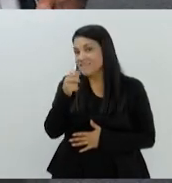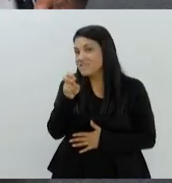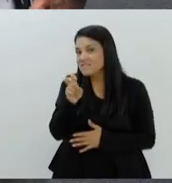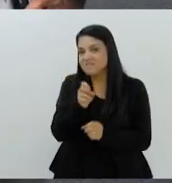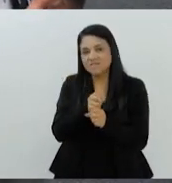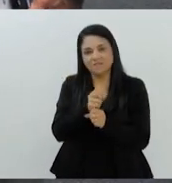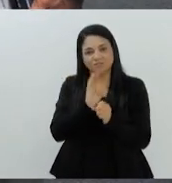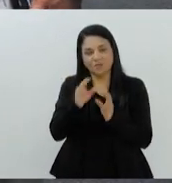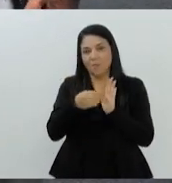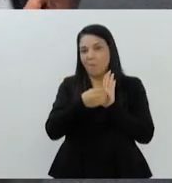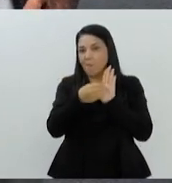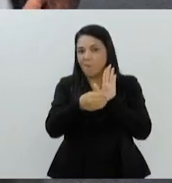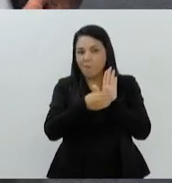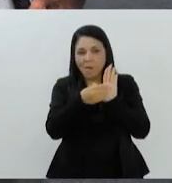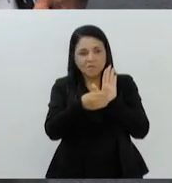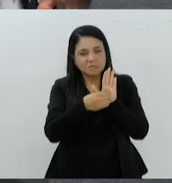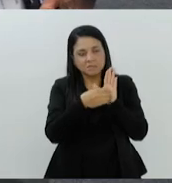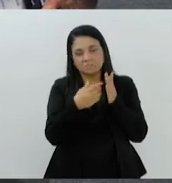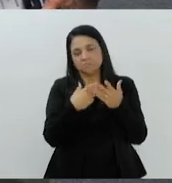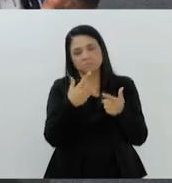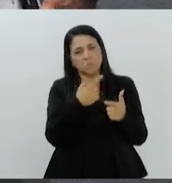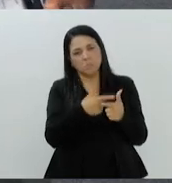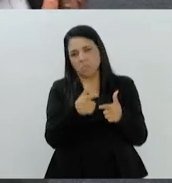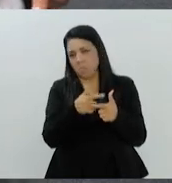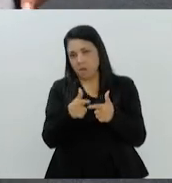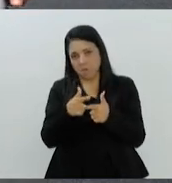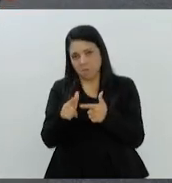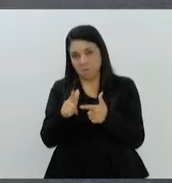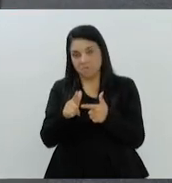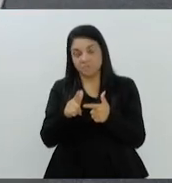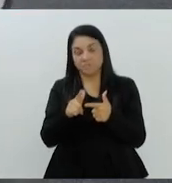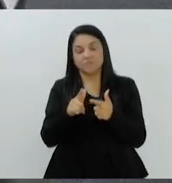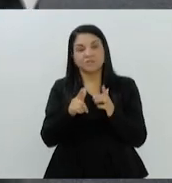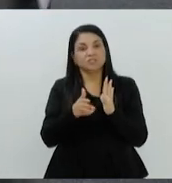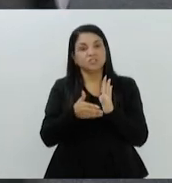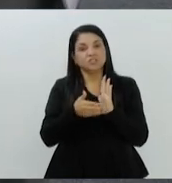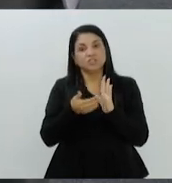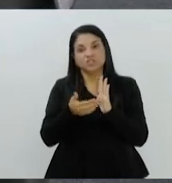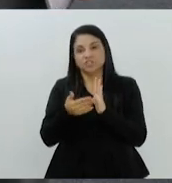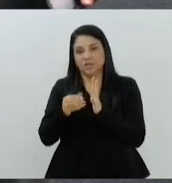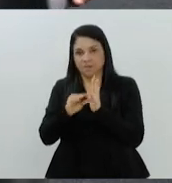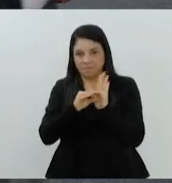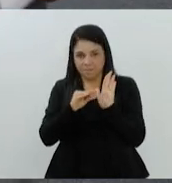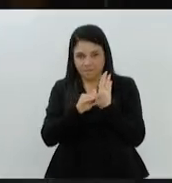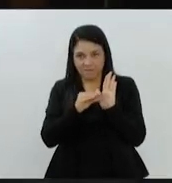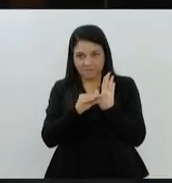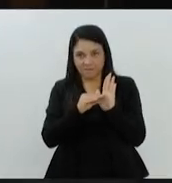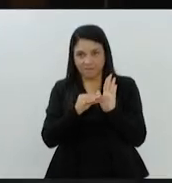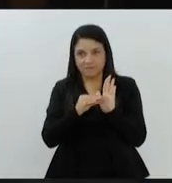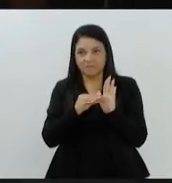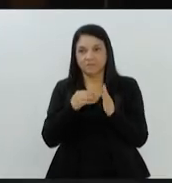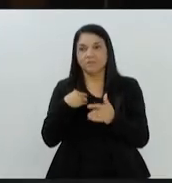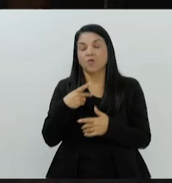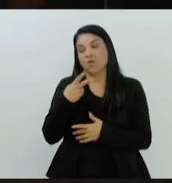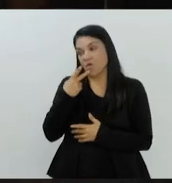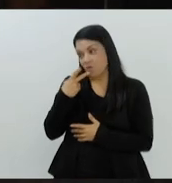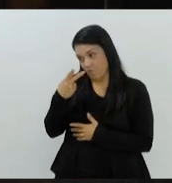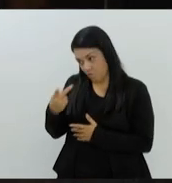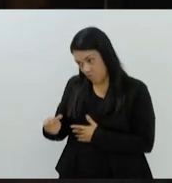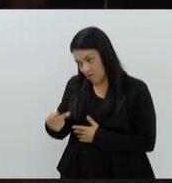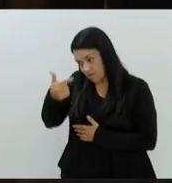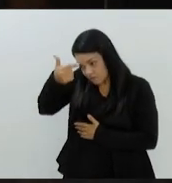parecer, a gente não tem nenhum problema em retirar as emendas e só alteração do termo. Agora, deputada Dani, eu vou insistir